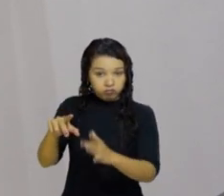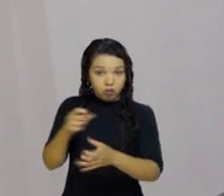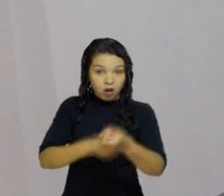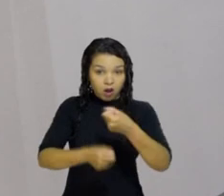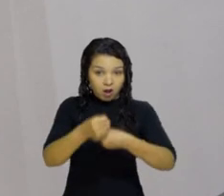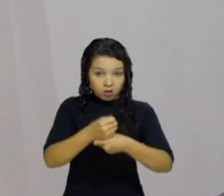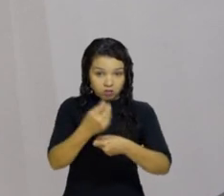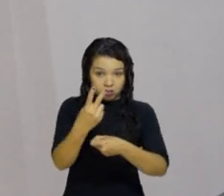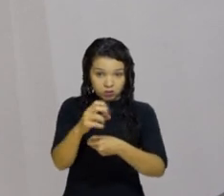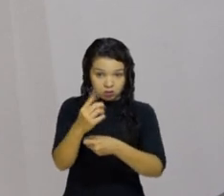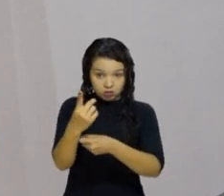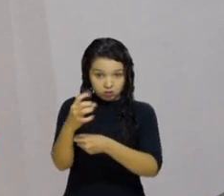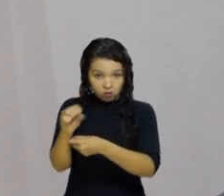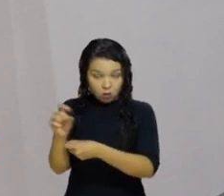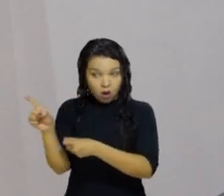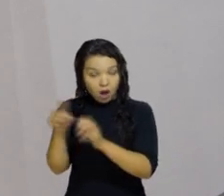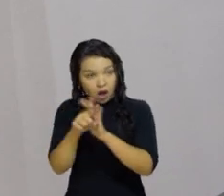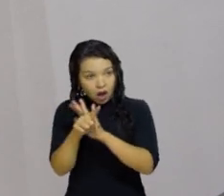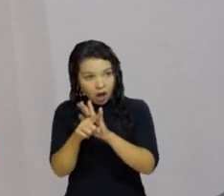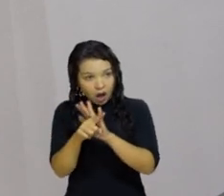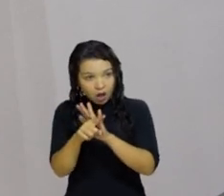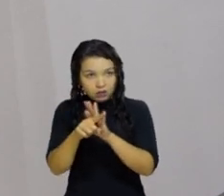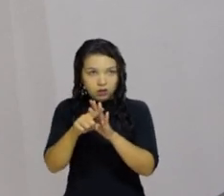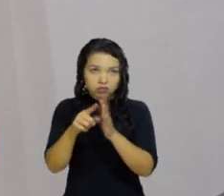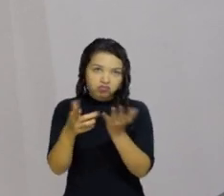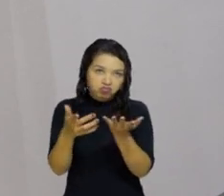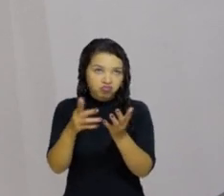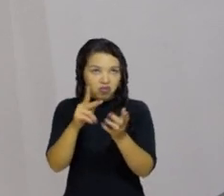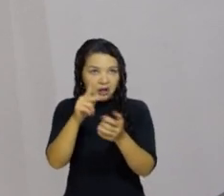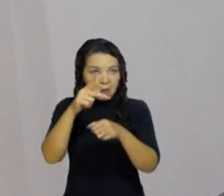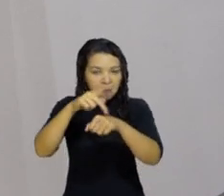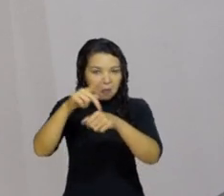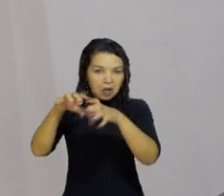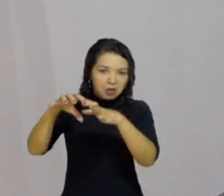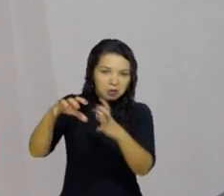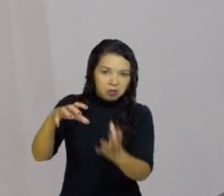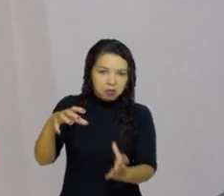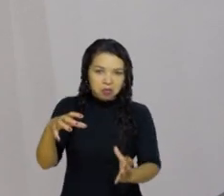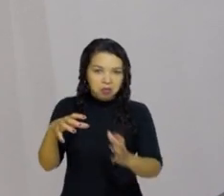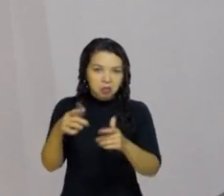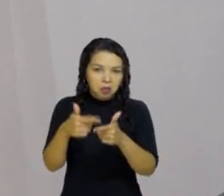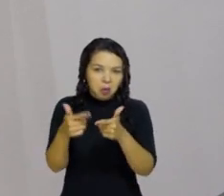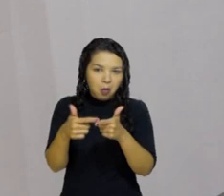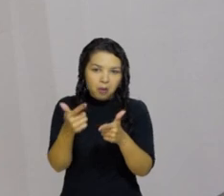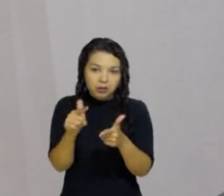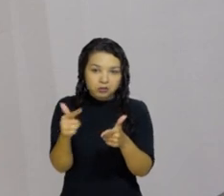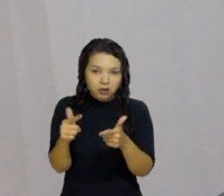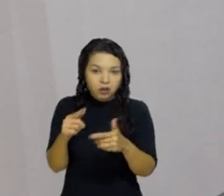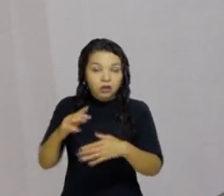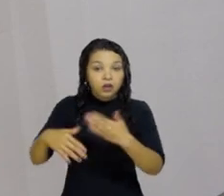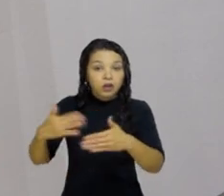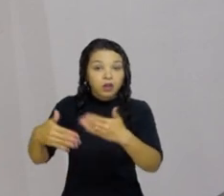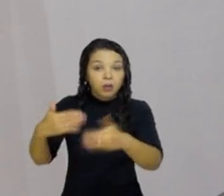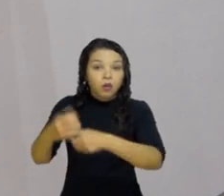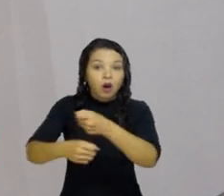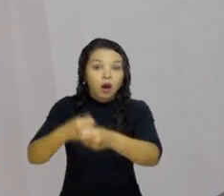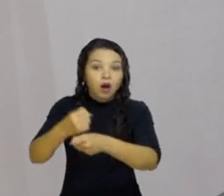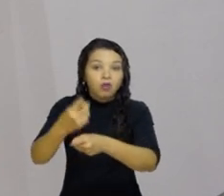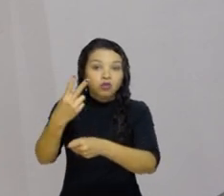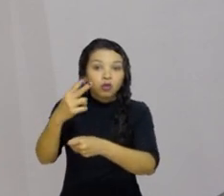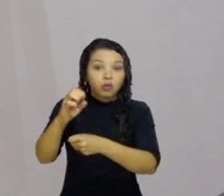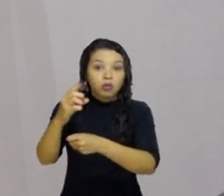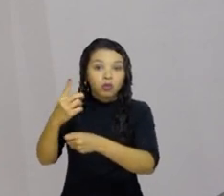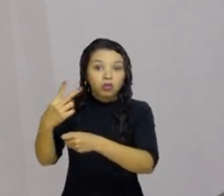não havia patologias, em 2021 a situação se agravou e já passou para